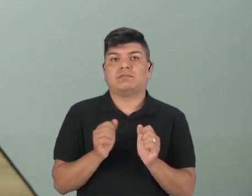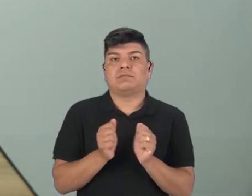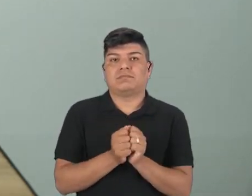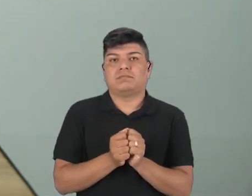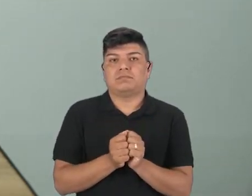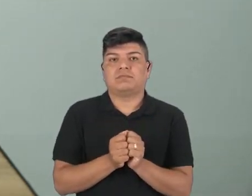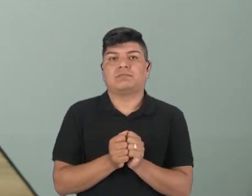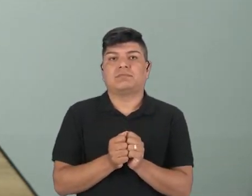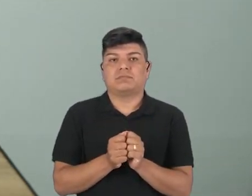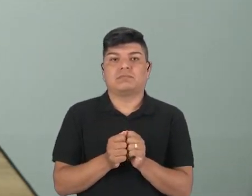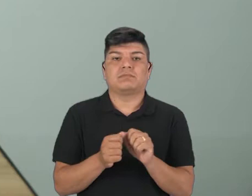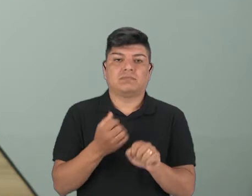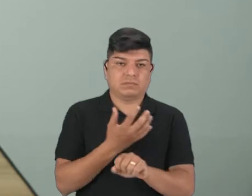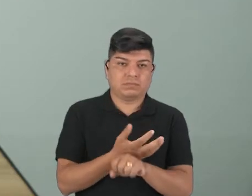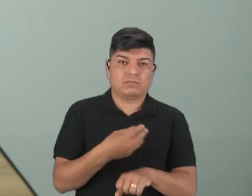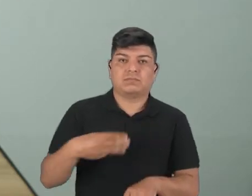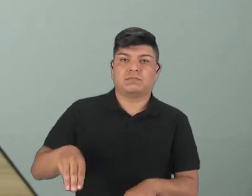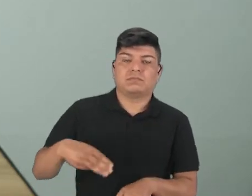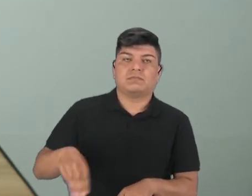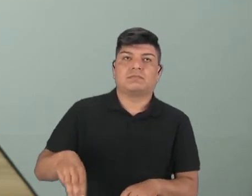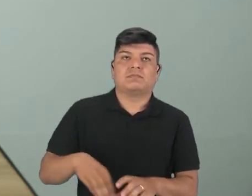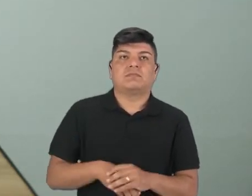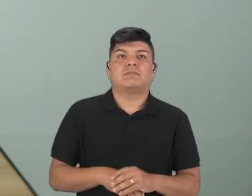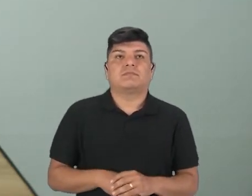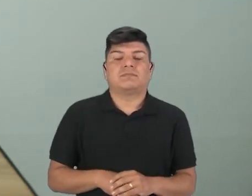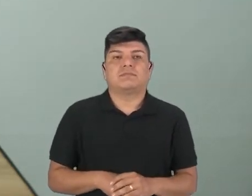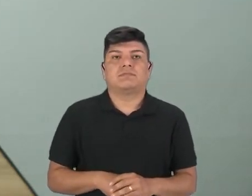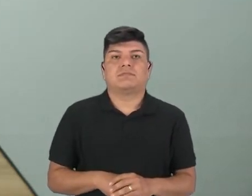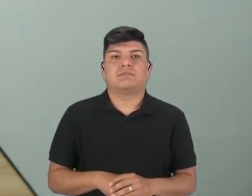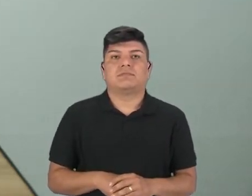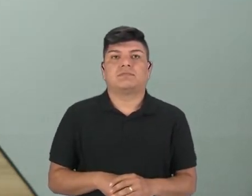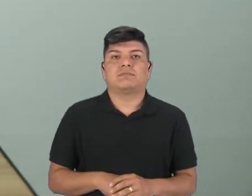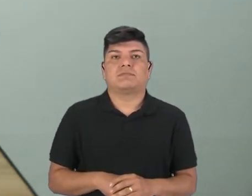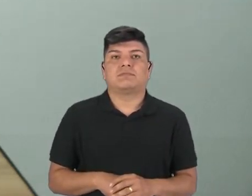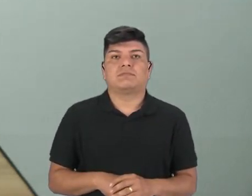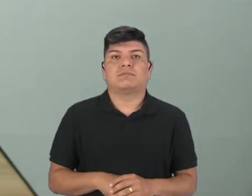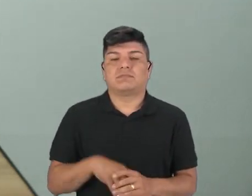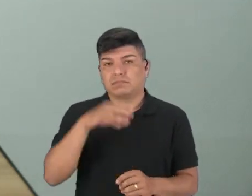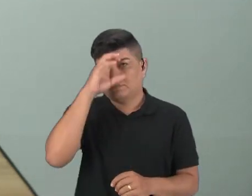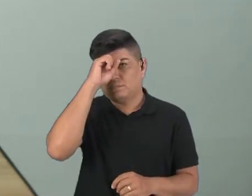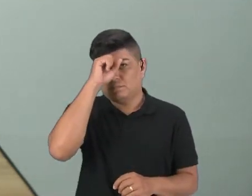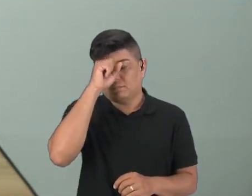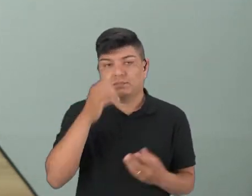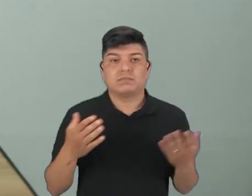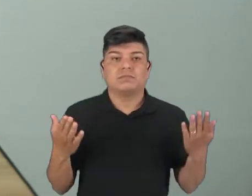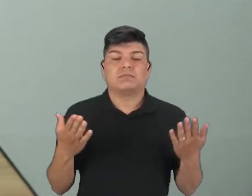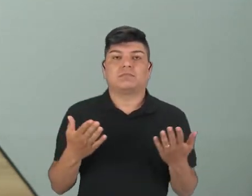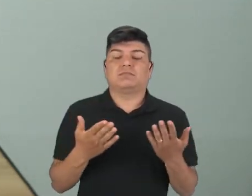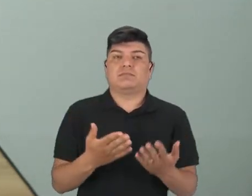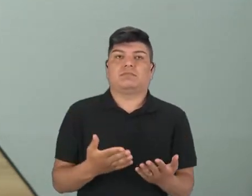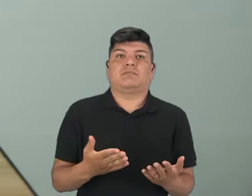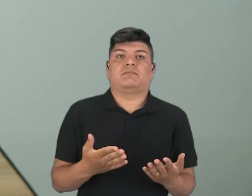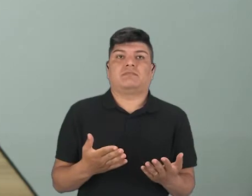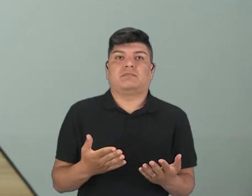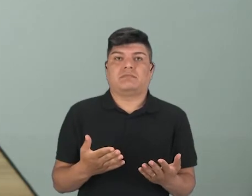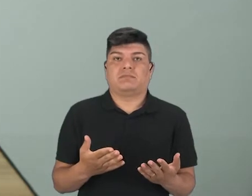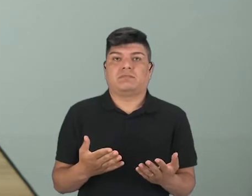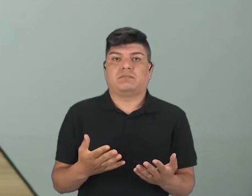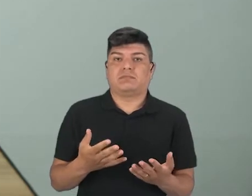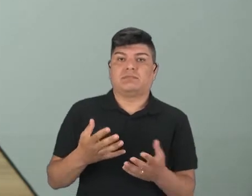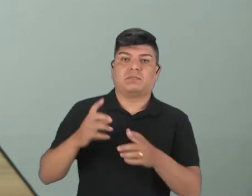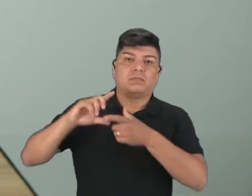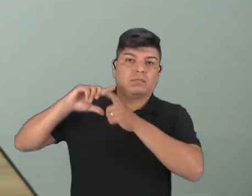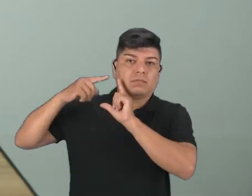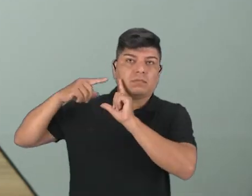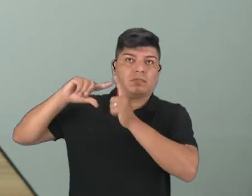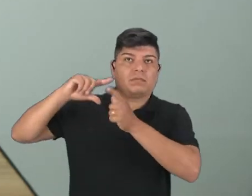parte, da disciplina de matemática. E dessa vez, nós vamos aprender um pouquinho sobre as